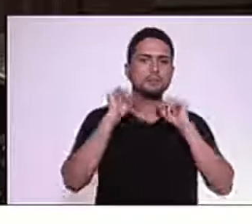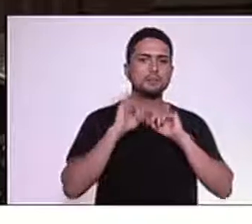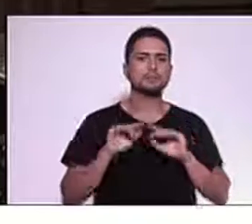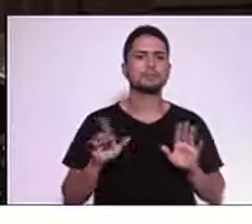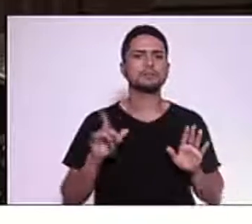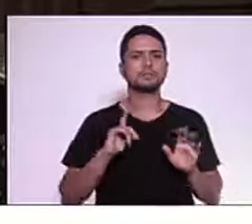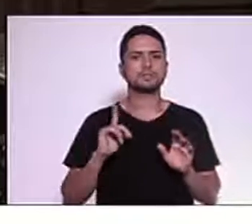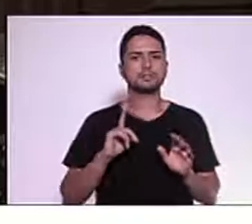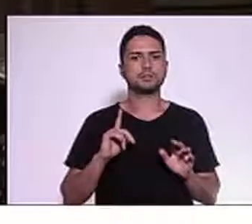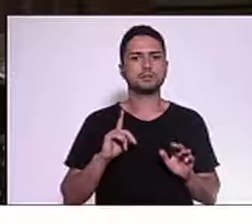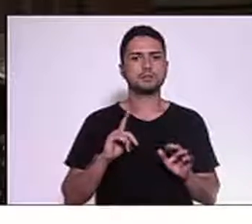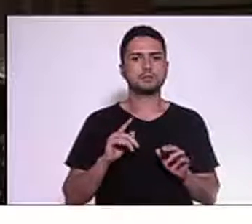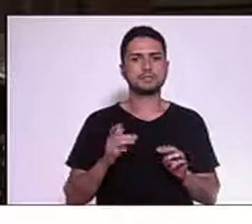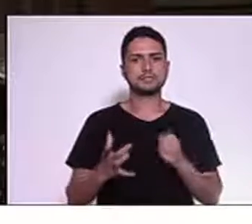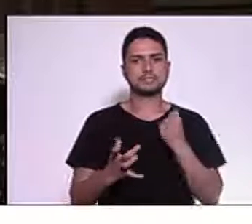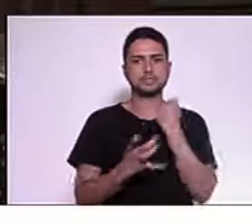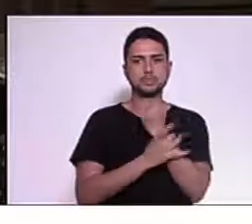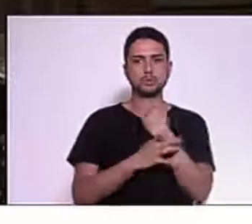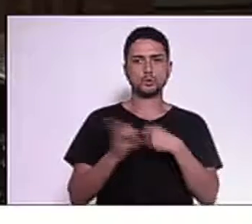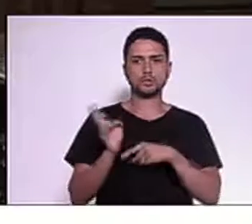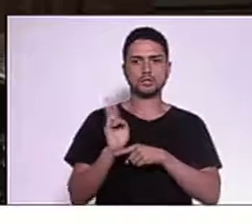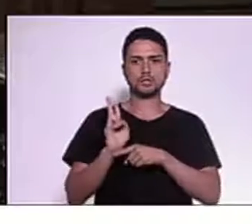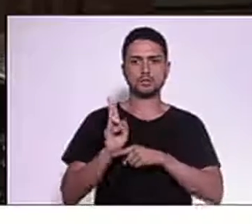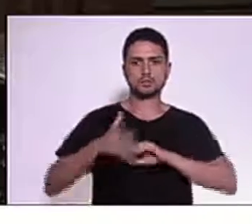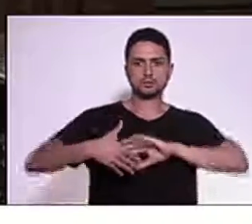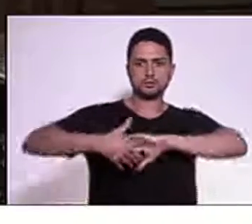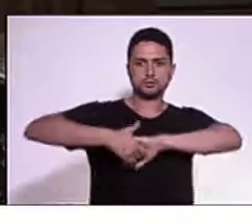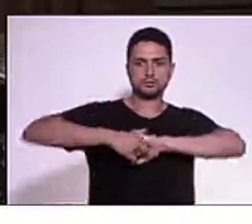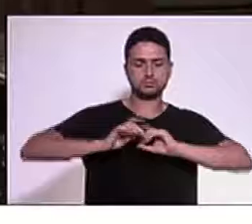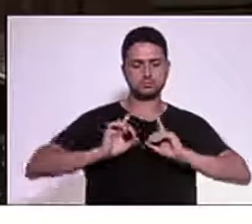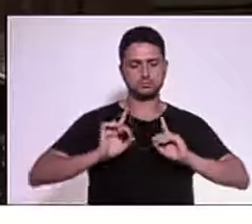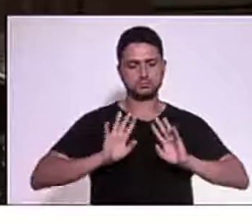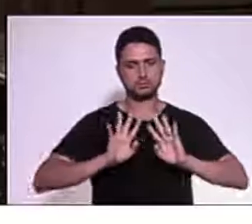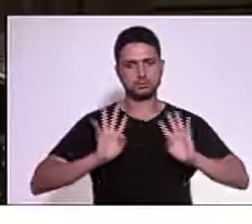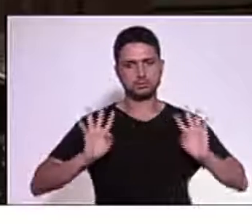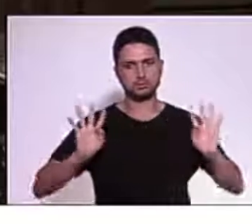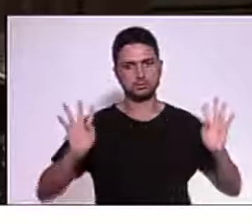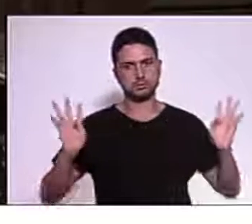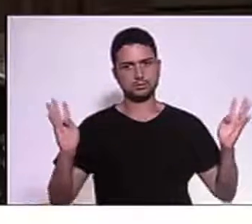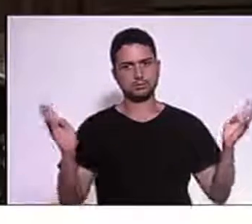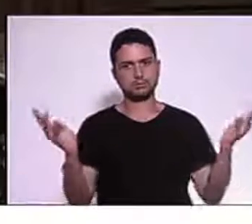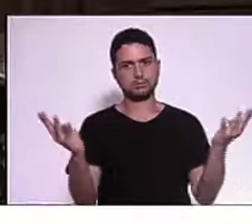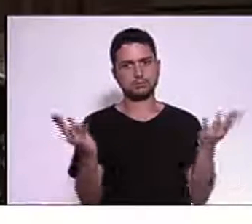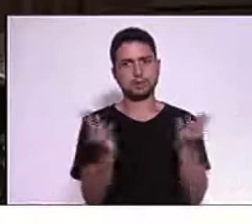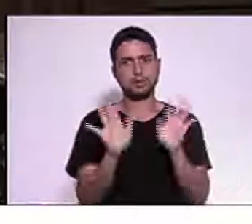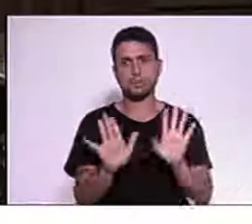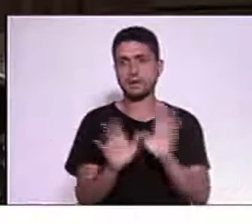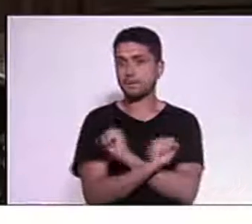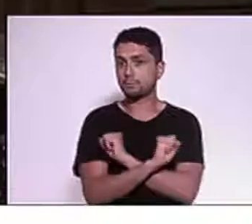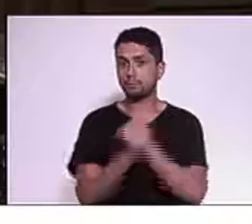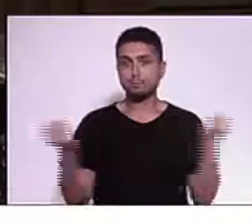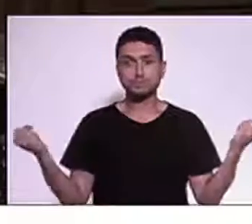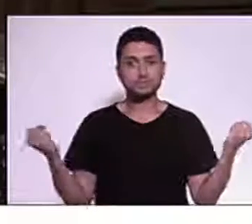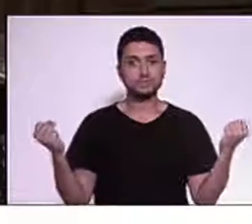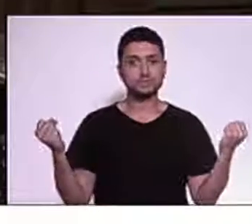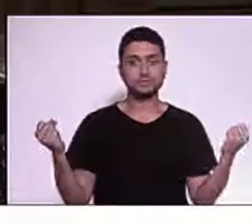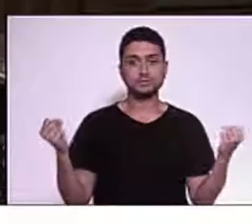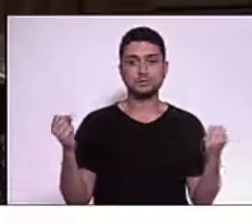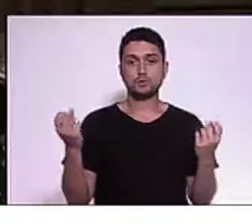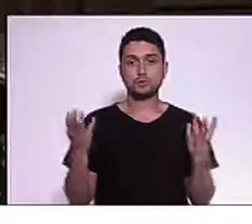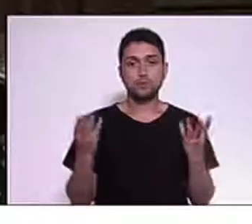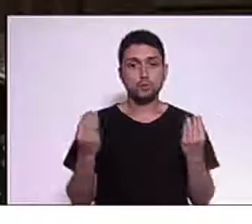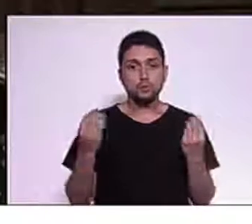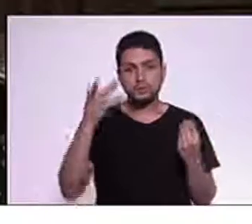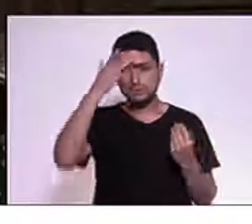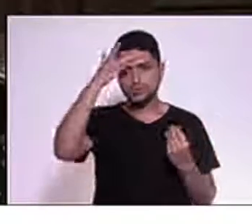um cordão com seguranças, mas que não era possível que a segurança privada controlasse o número infinito